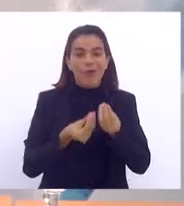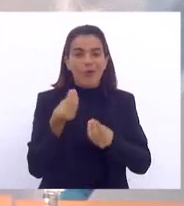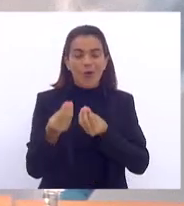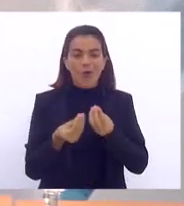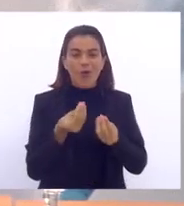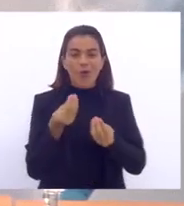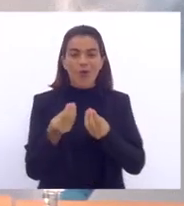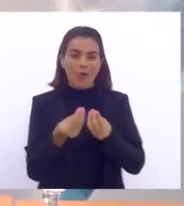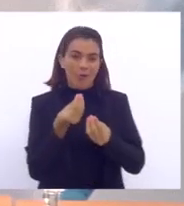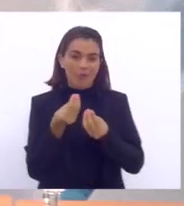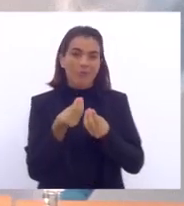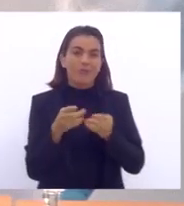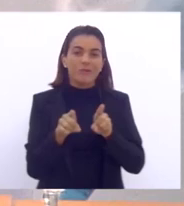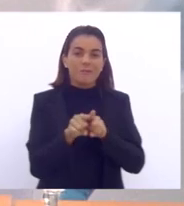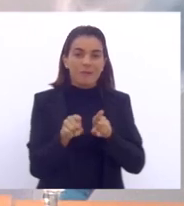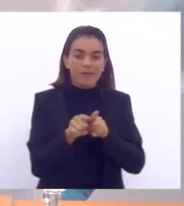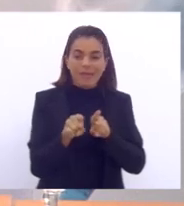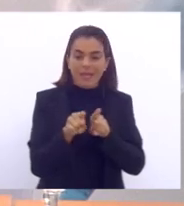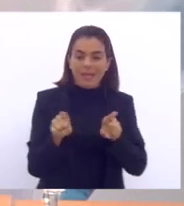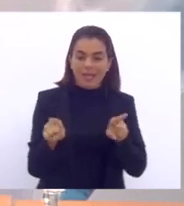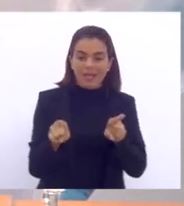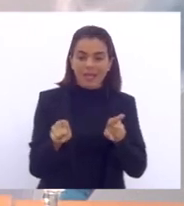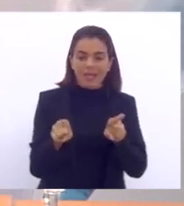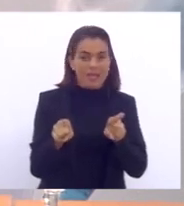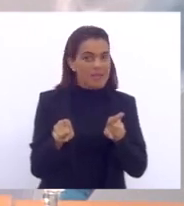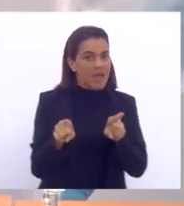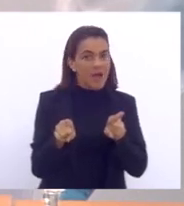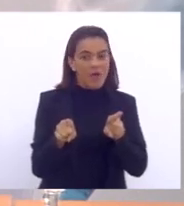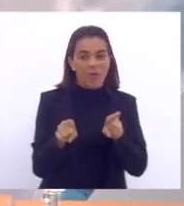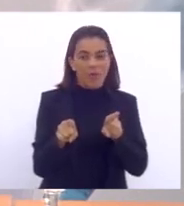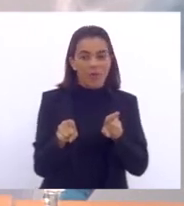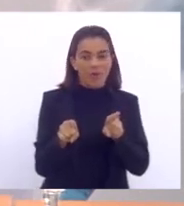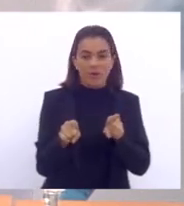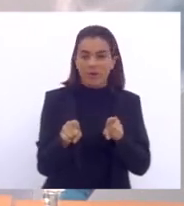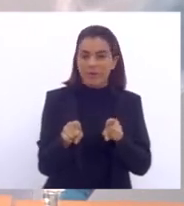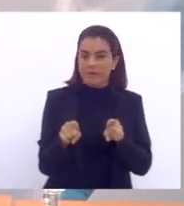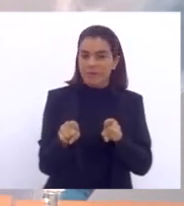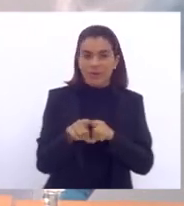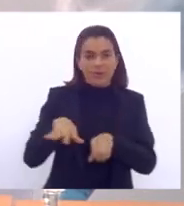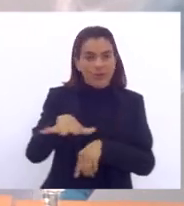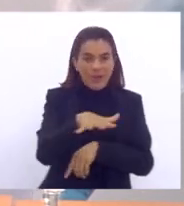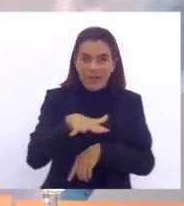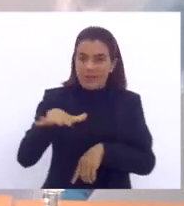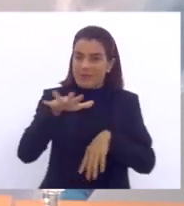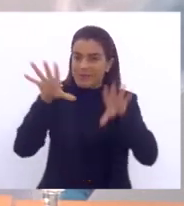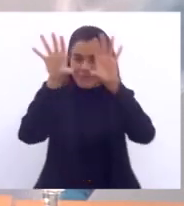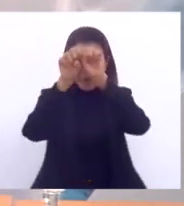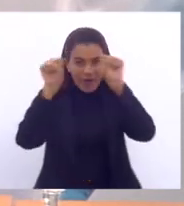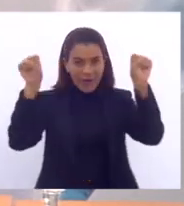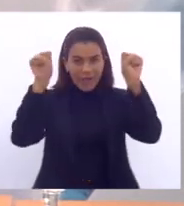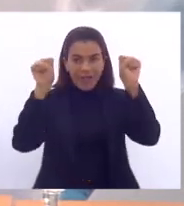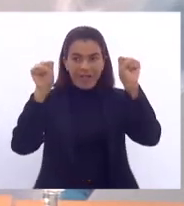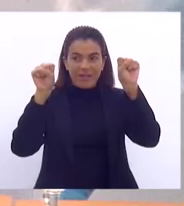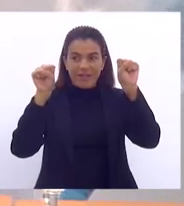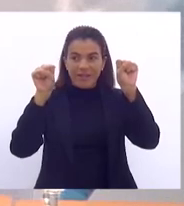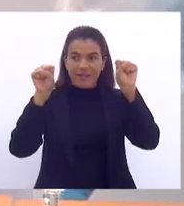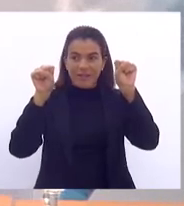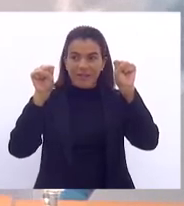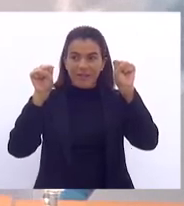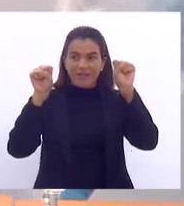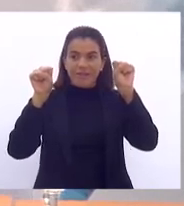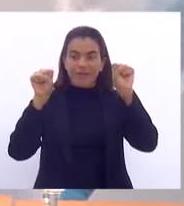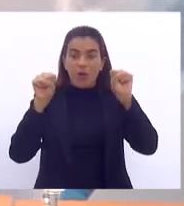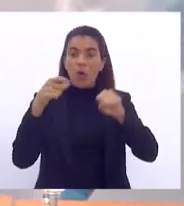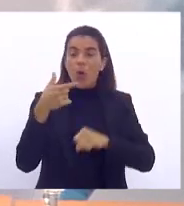em especial do Ministério Público Federal durante alguns anos que se imperou nesse Brasil Ontem eu fui